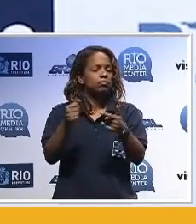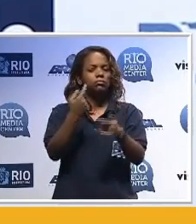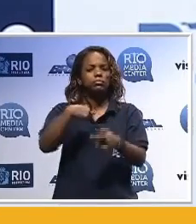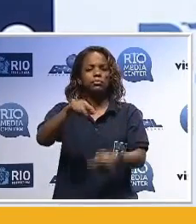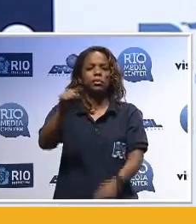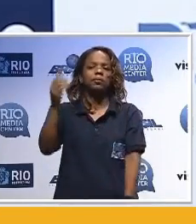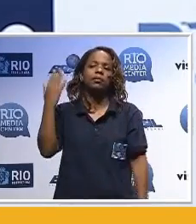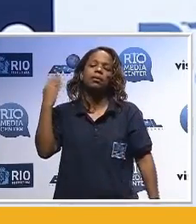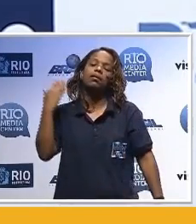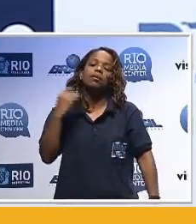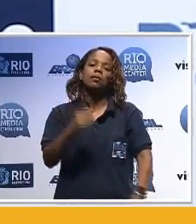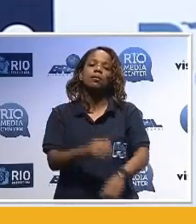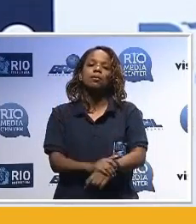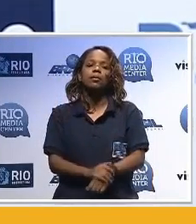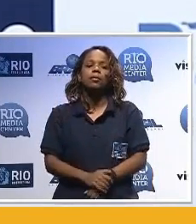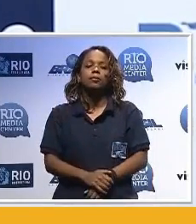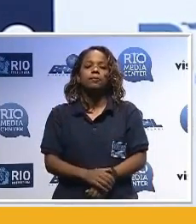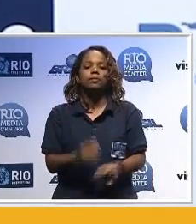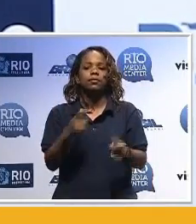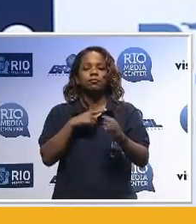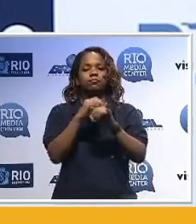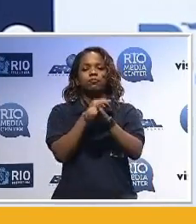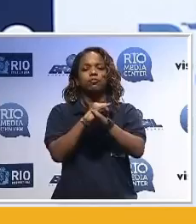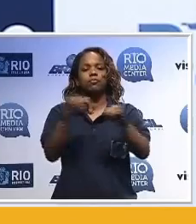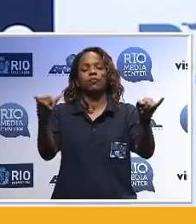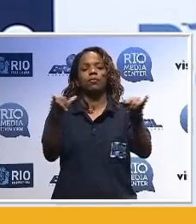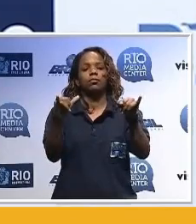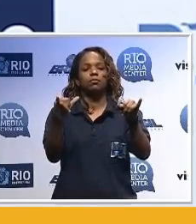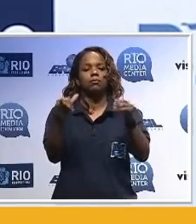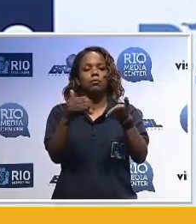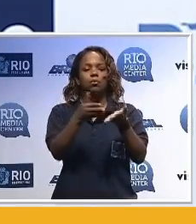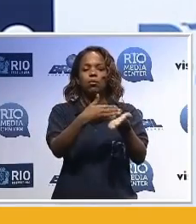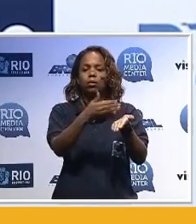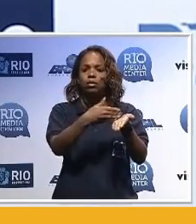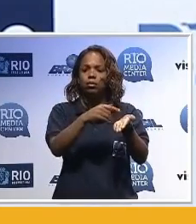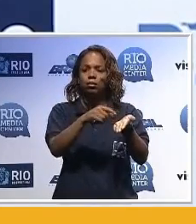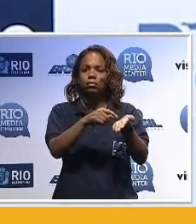passada um dicas, um guia de bolso.